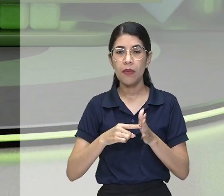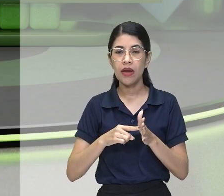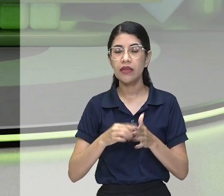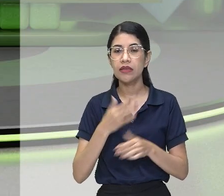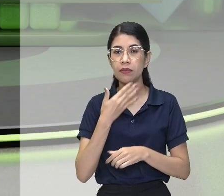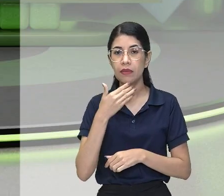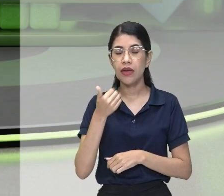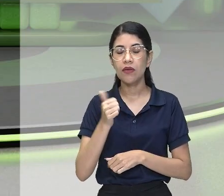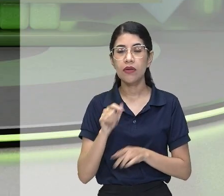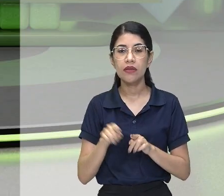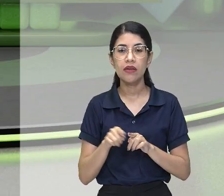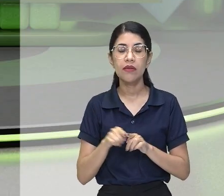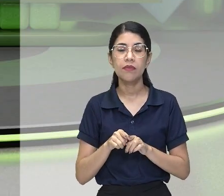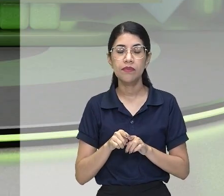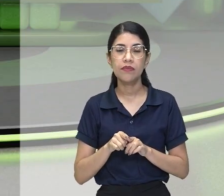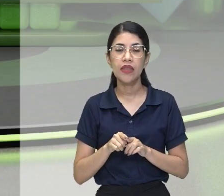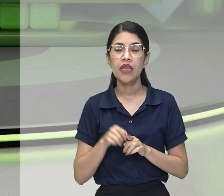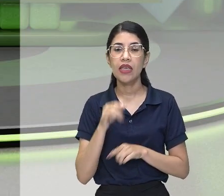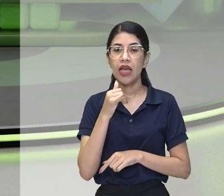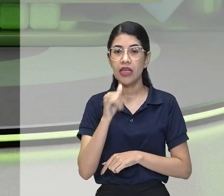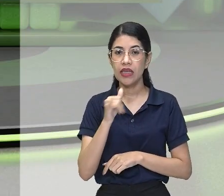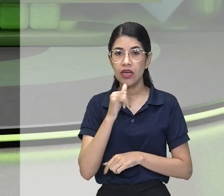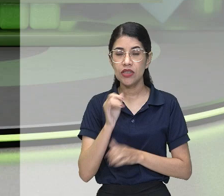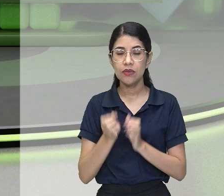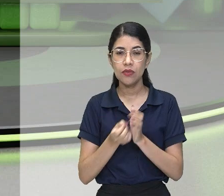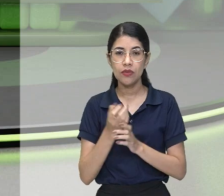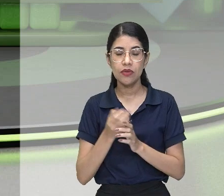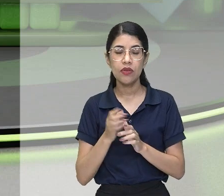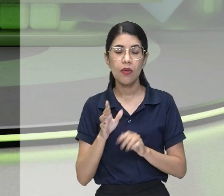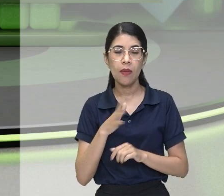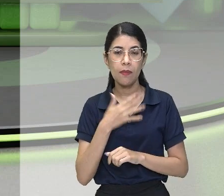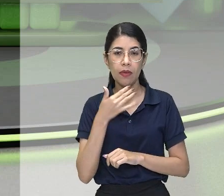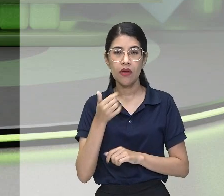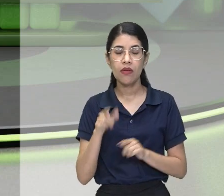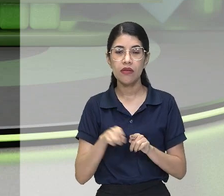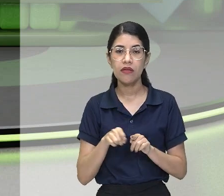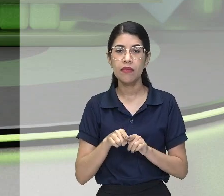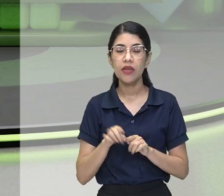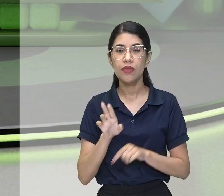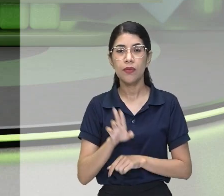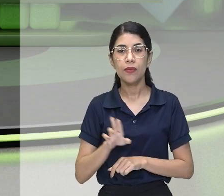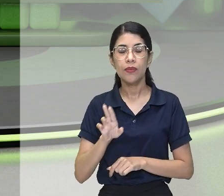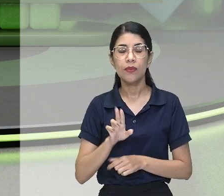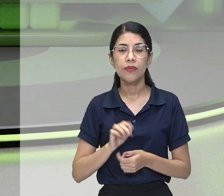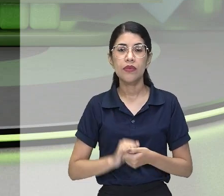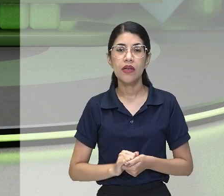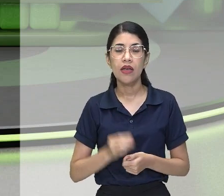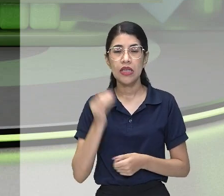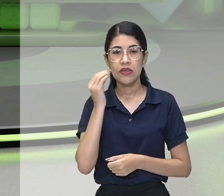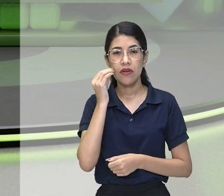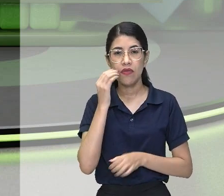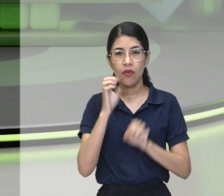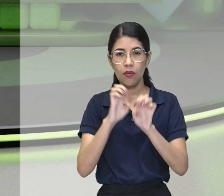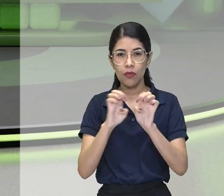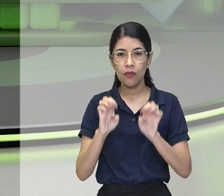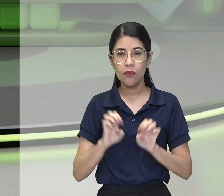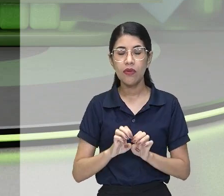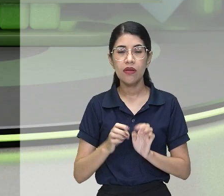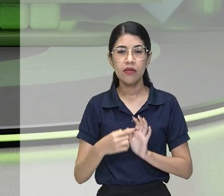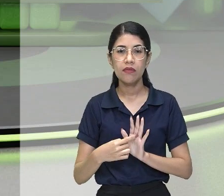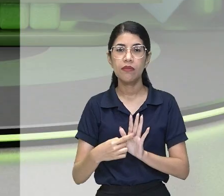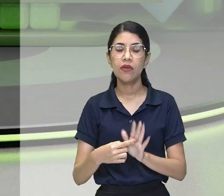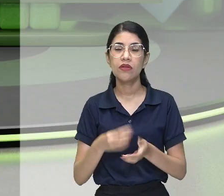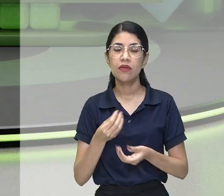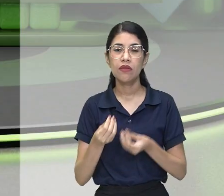aumentou aí drasticamente sua eficiência energética e a aplicabilidade, certo? Então vamos observar um esquema que mostra aí